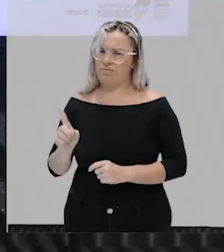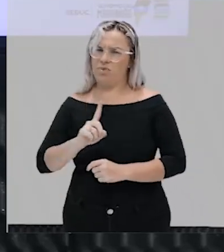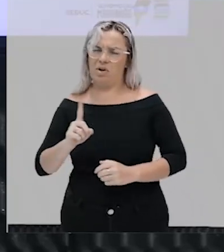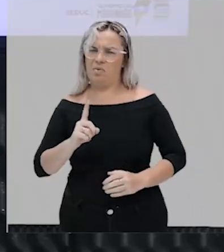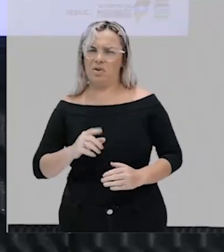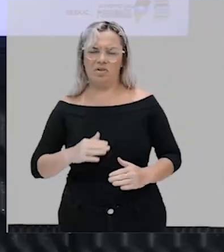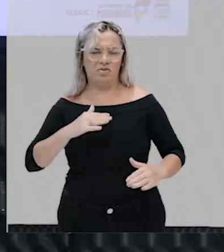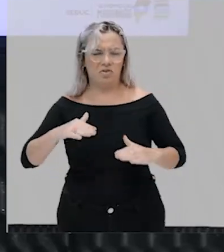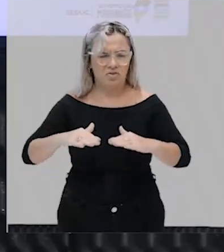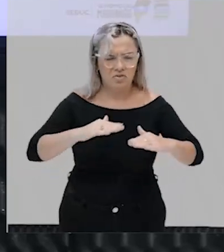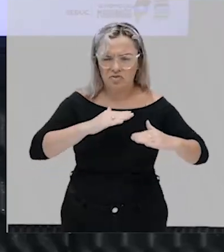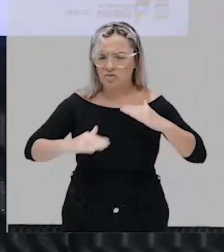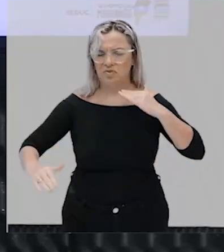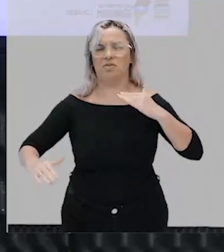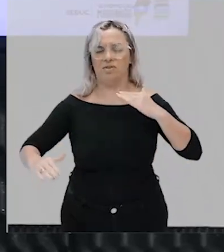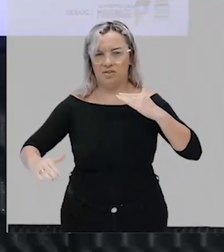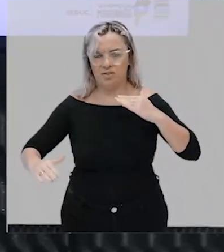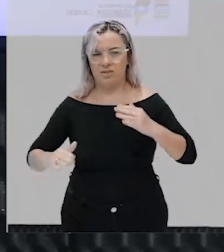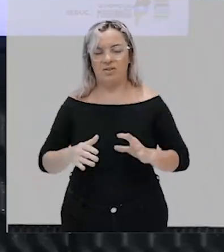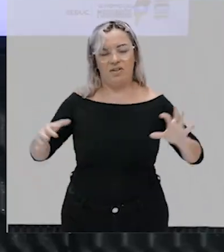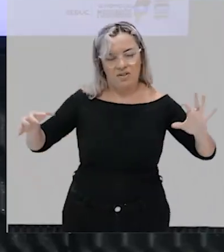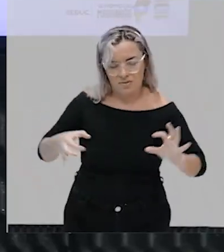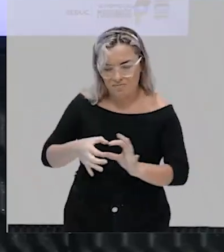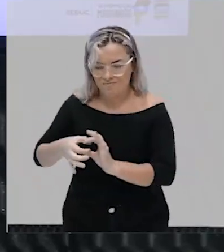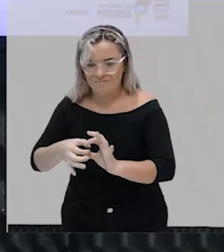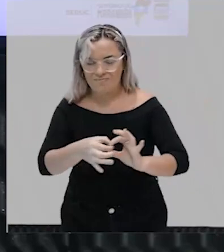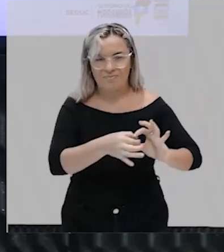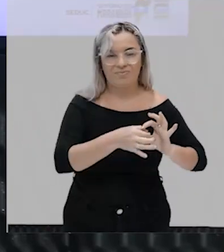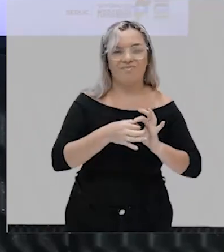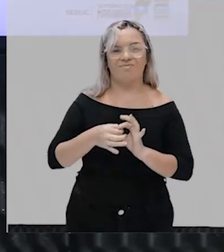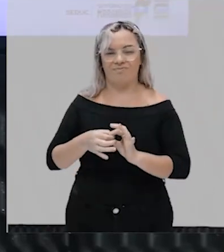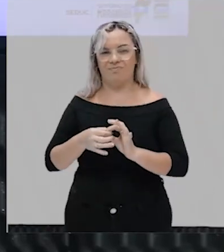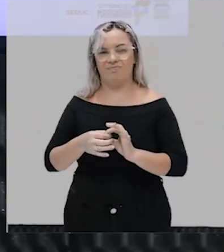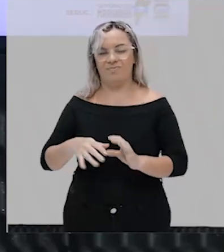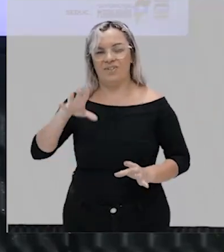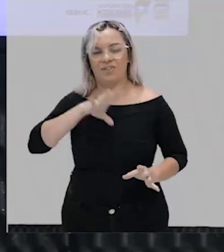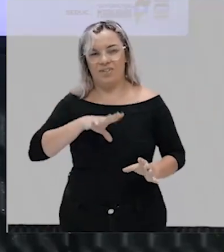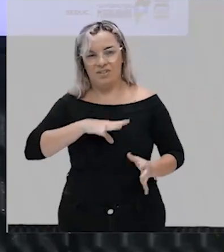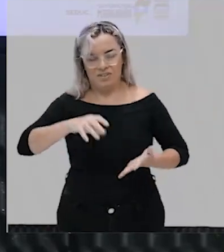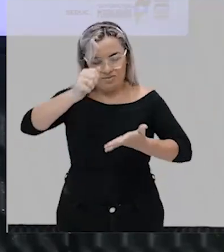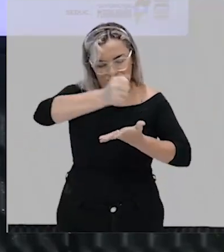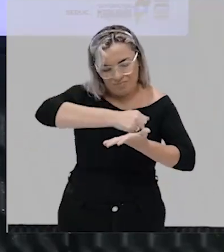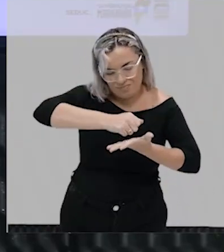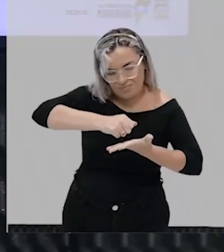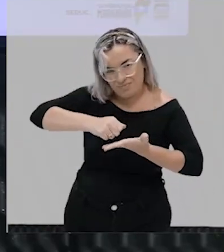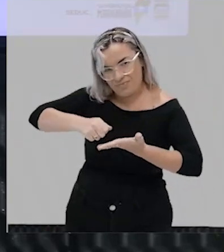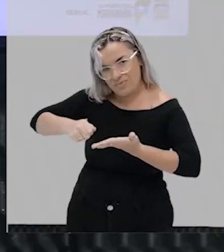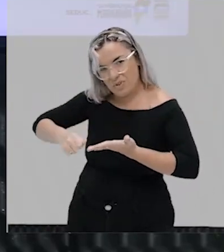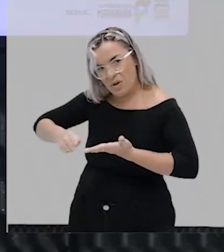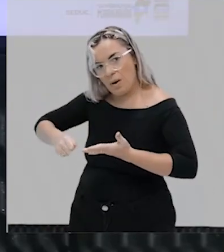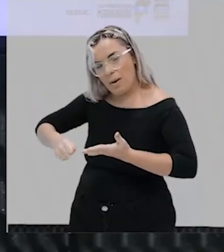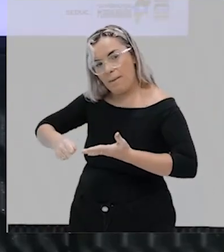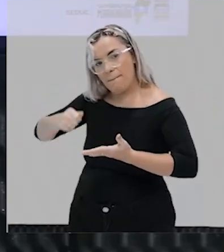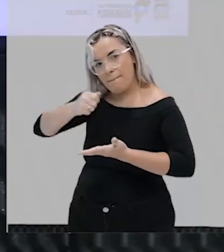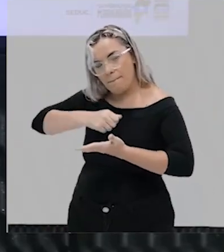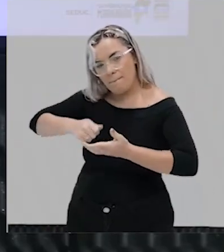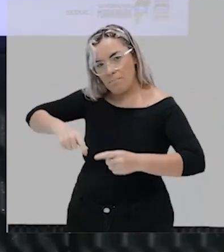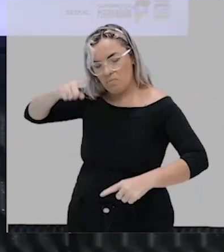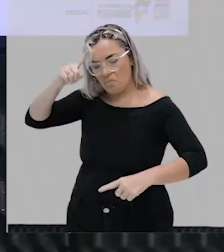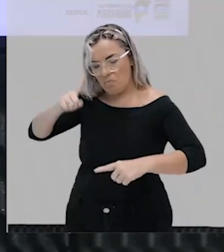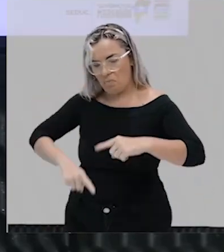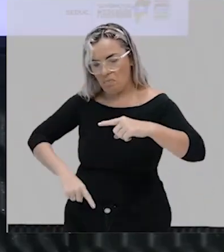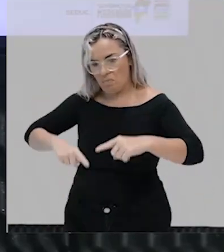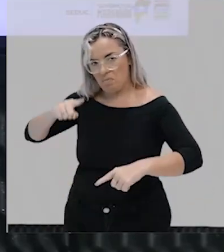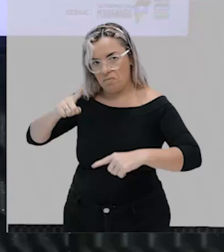mas aqui e ali a gente faz uma intercorrência na língua portuguesa. As pessoas escrevem aí, né, que é proibido abrir